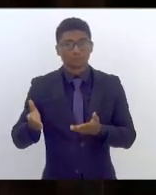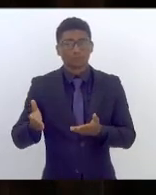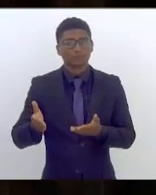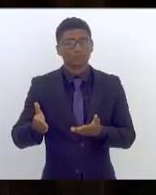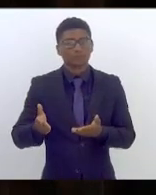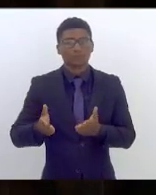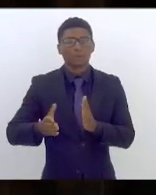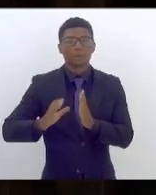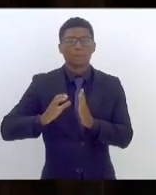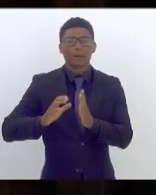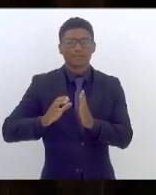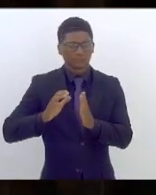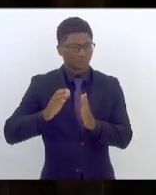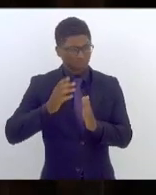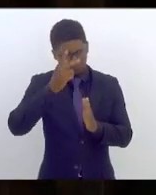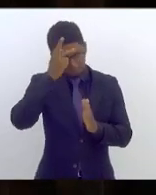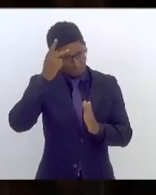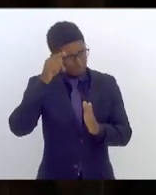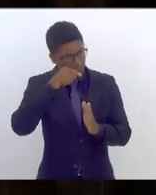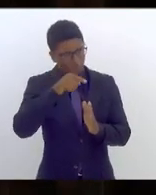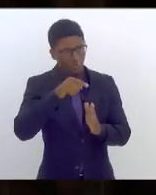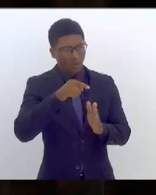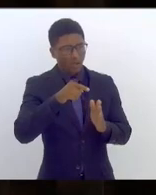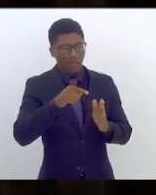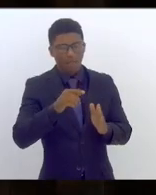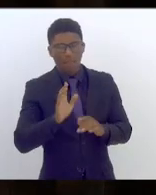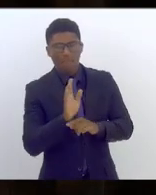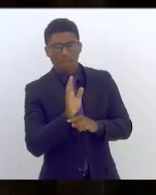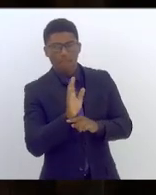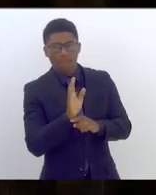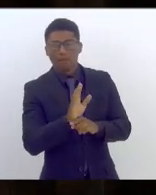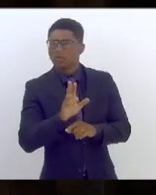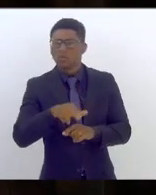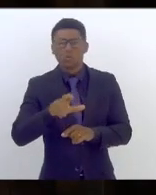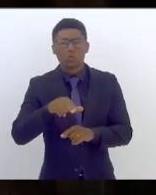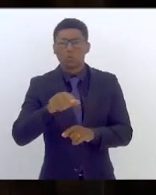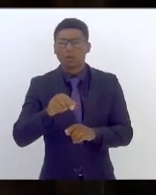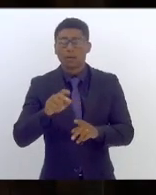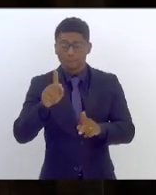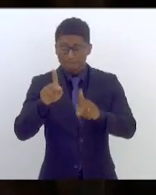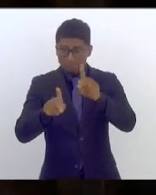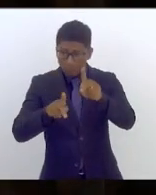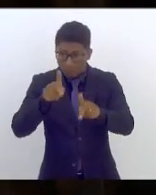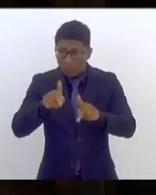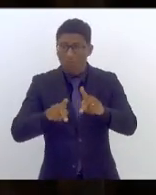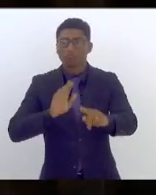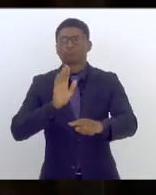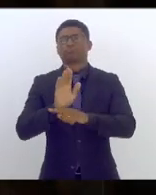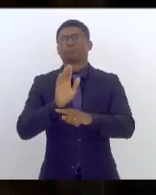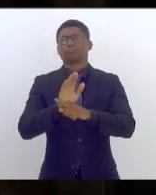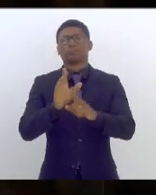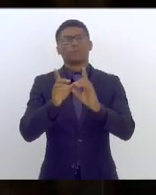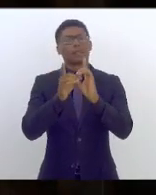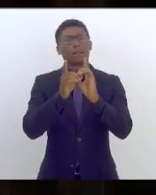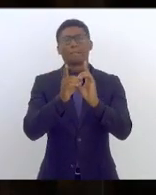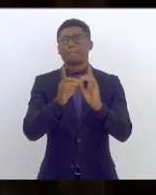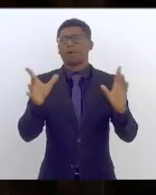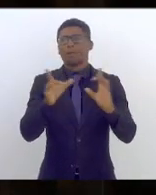companheiro de partido nunca de sempre defende o interesse público e de forma enormemente democrática